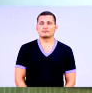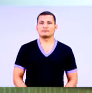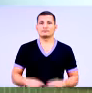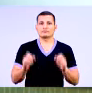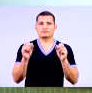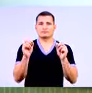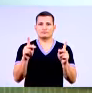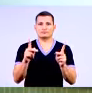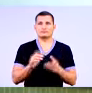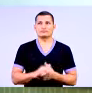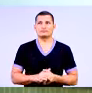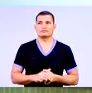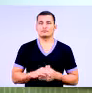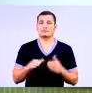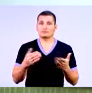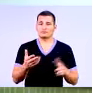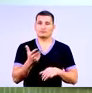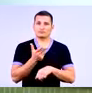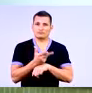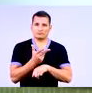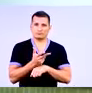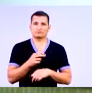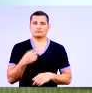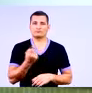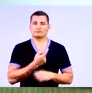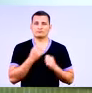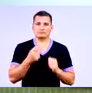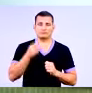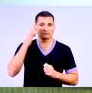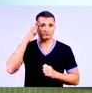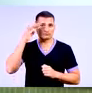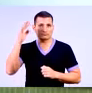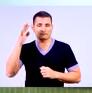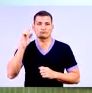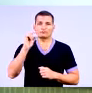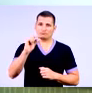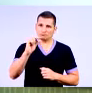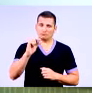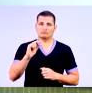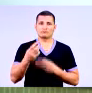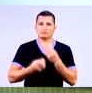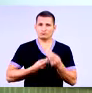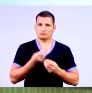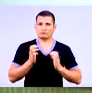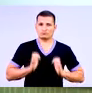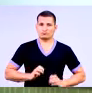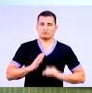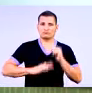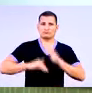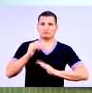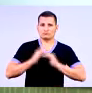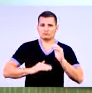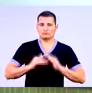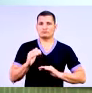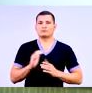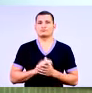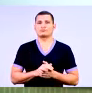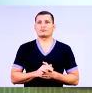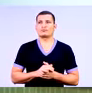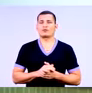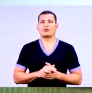Ok, então a partir desse vídeo nós podemos refletir um pouco aí a respeito da ética profissional, né? Ou seja, qual